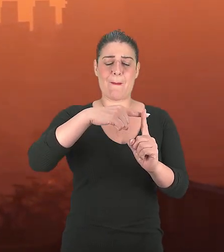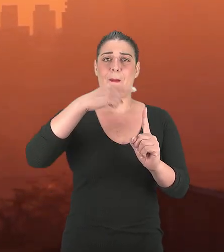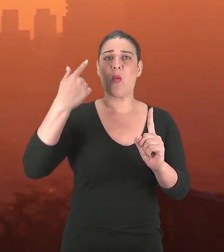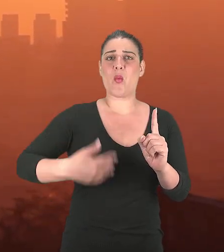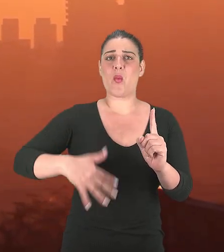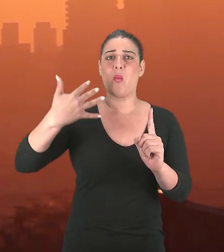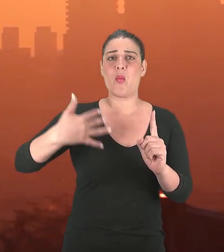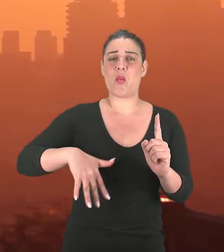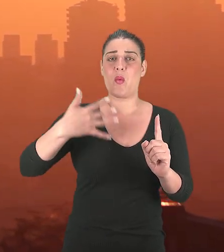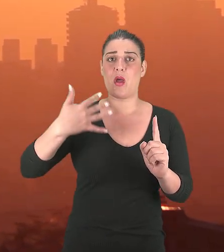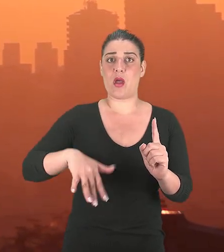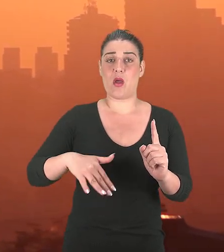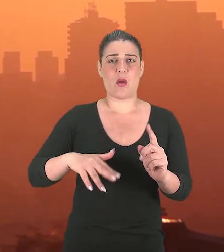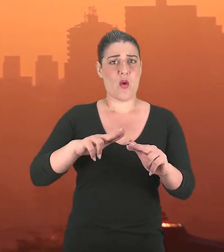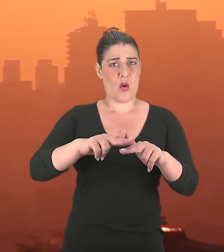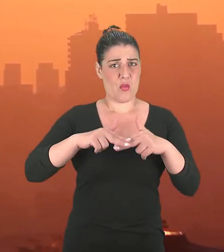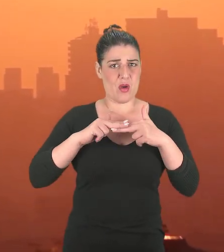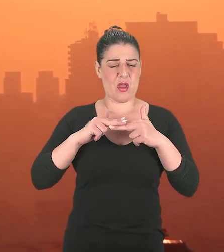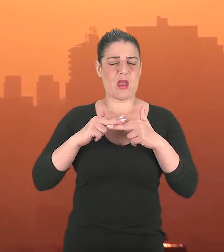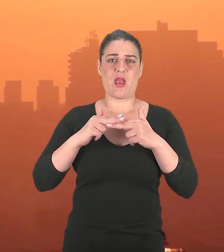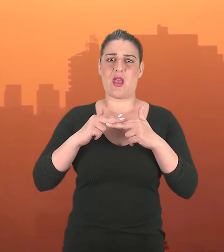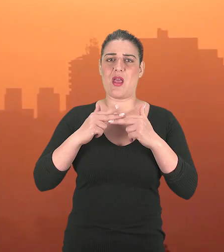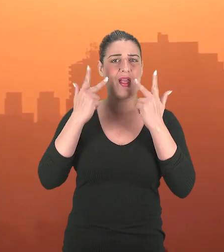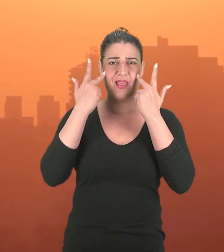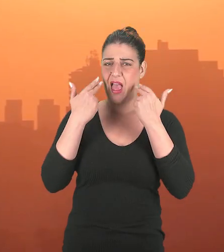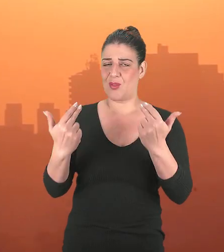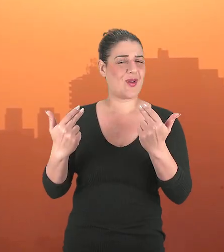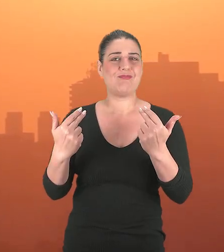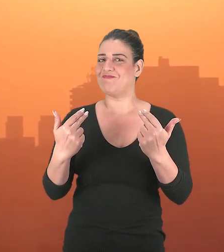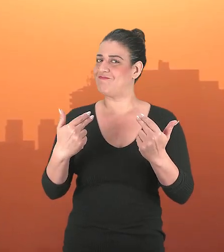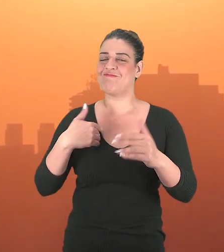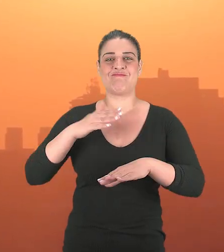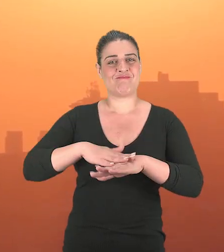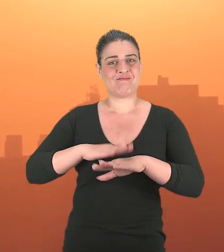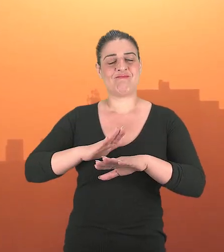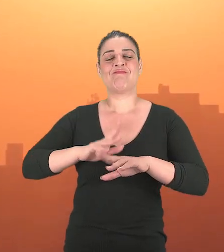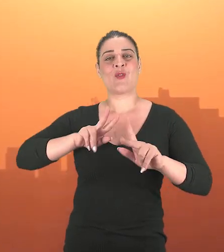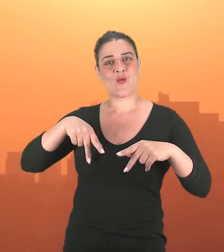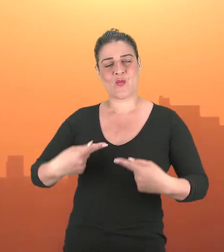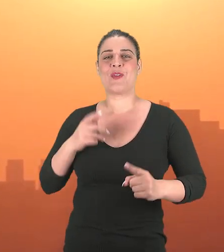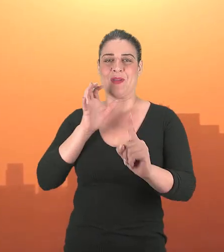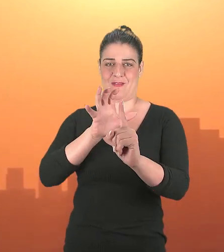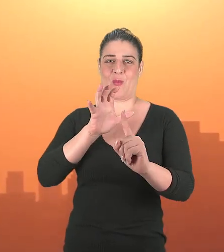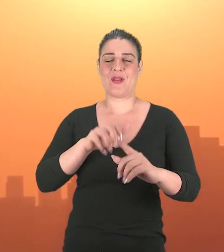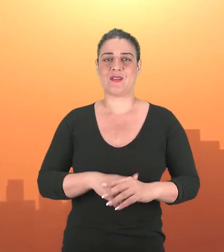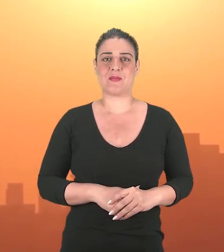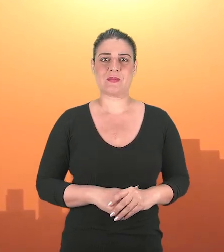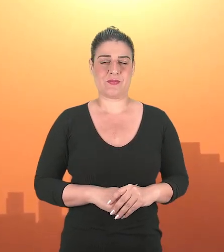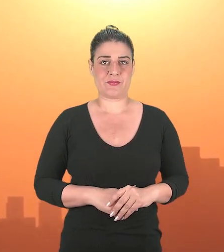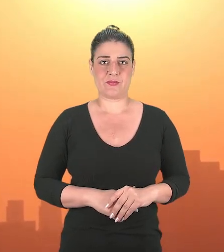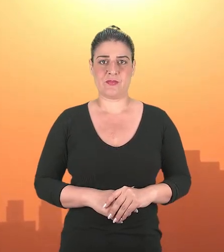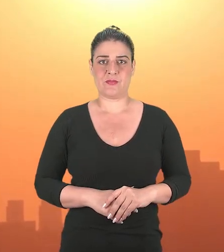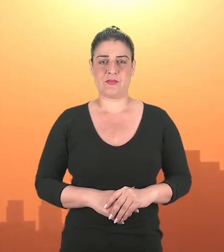aumentou muito, não por conta de motivos naturais, e sim por interferência do homem.